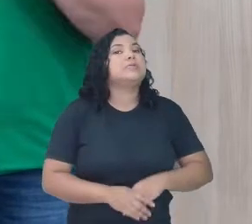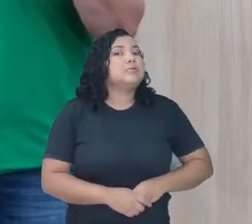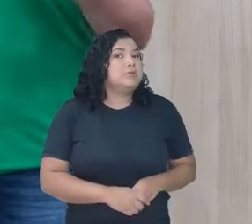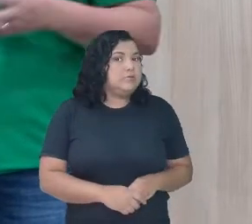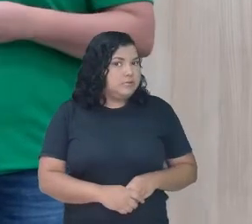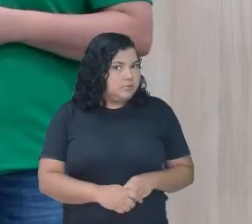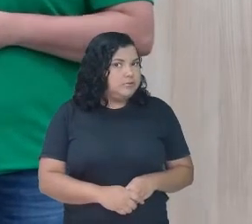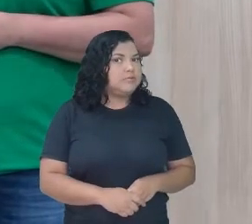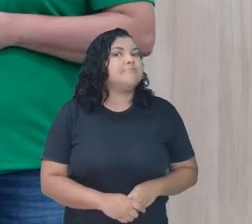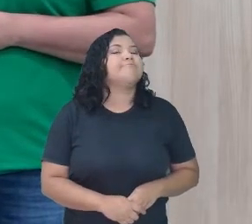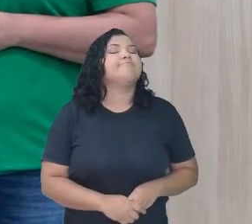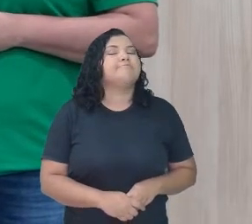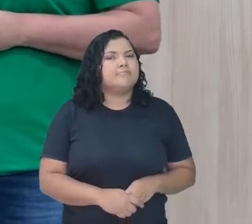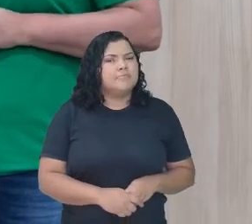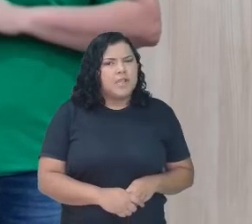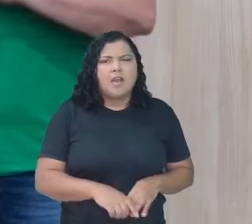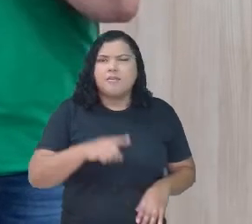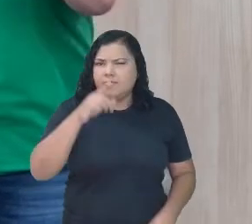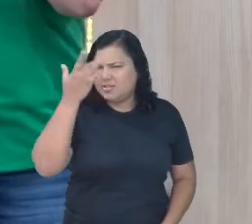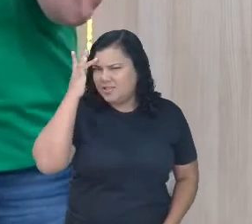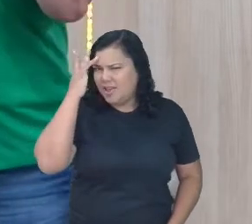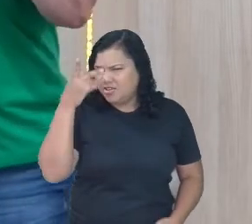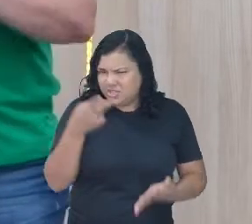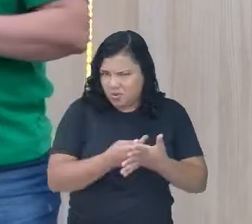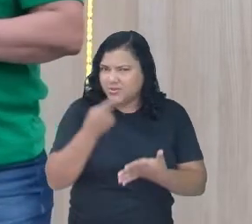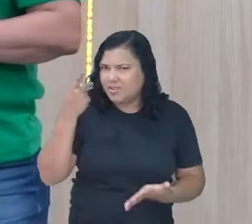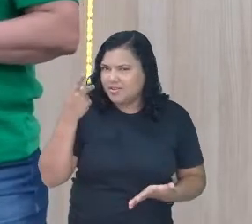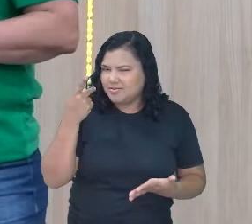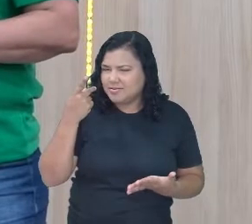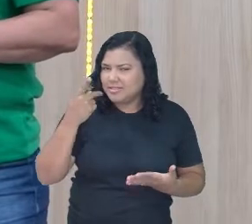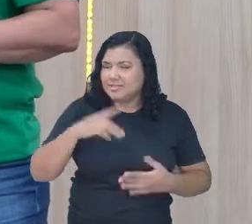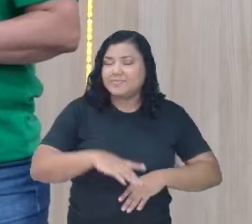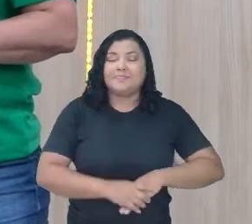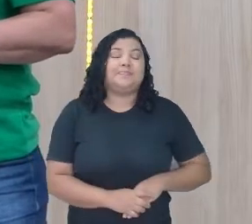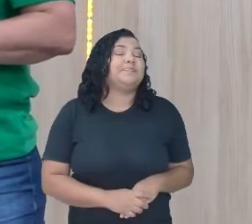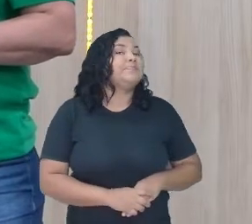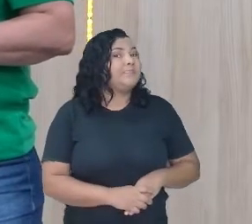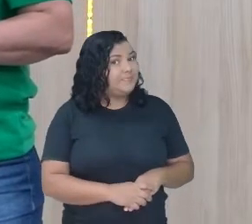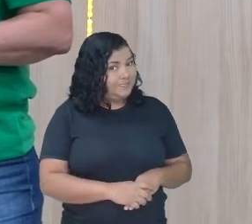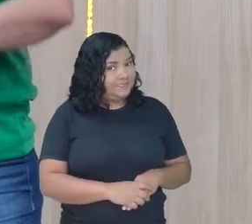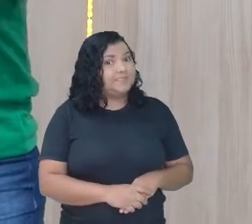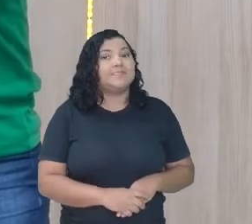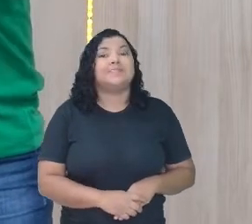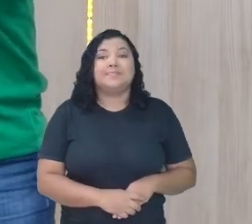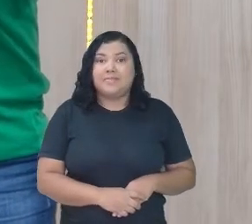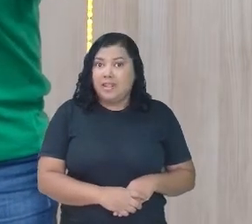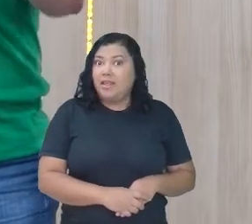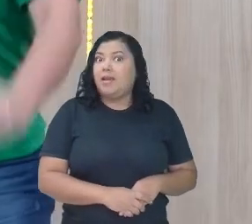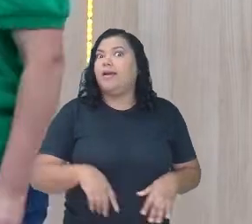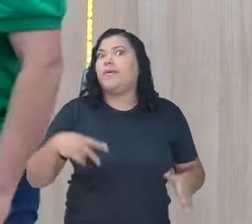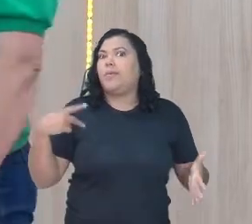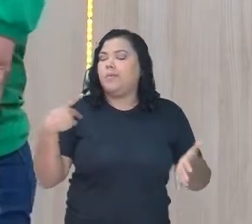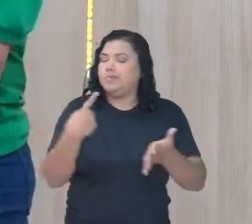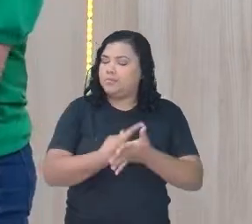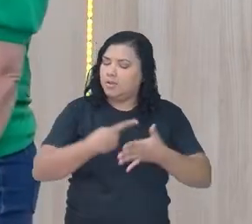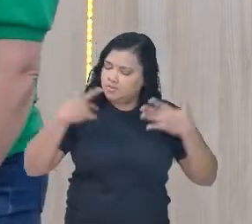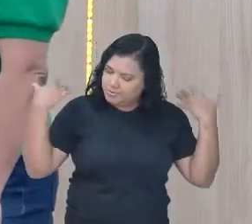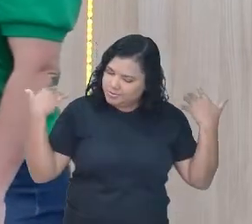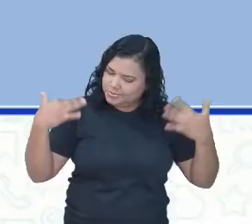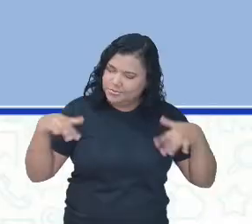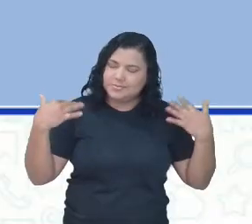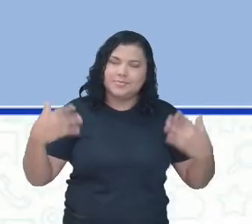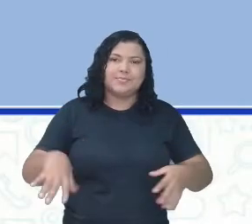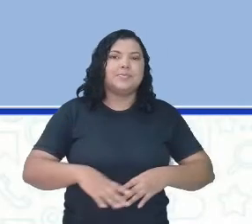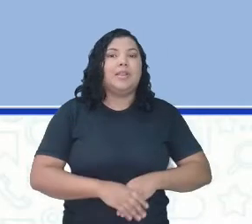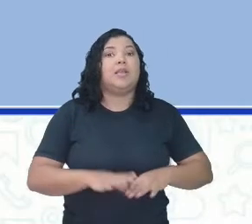TV, nas redes sociais. O que é que vocês acham? Acontece e muito.